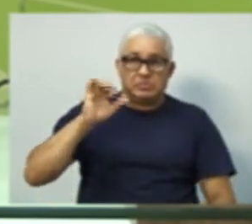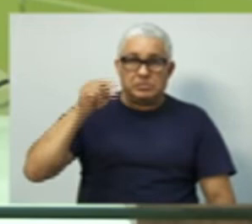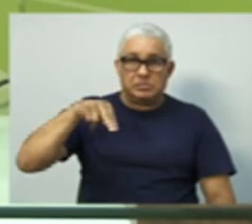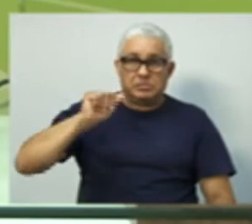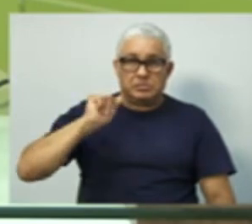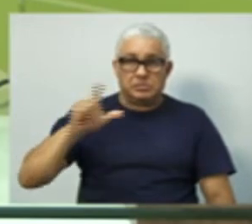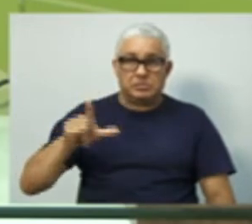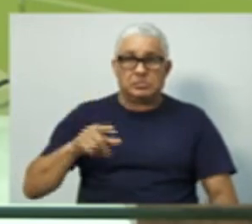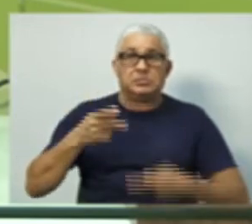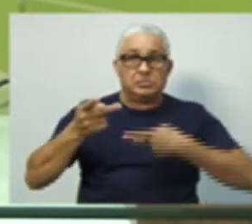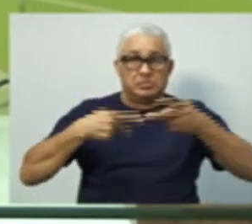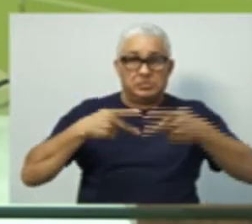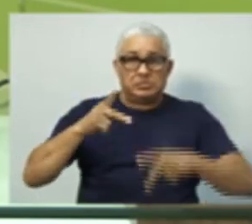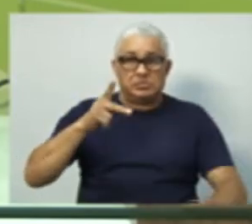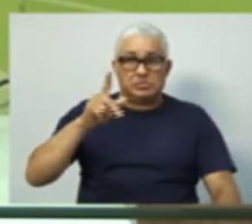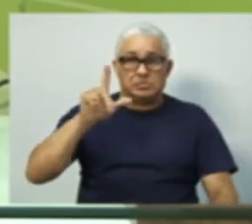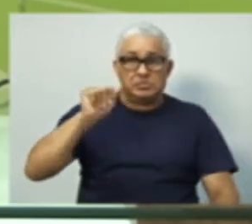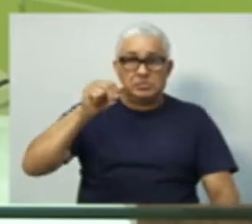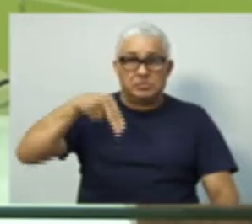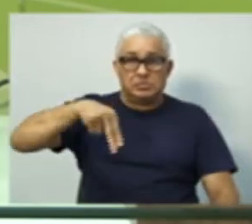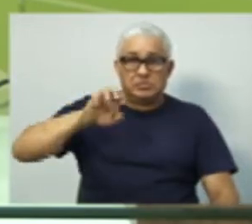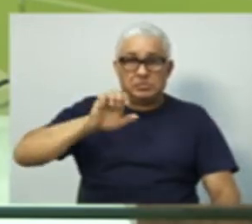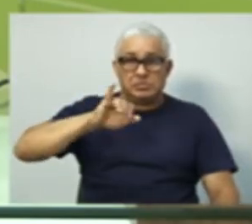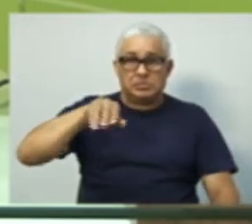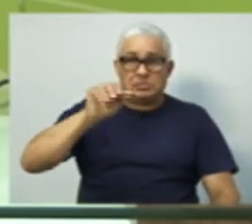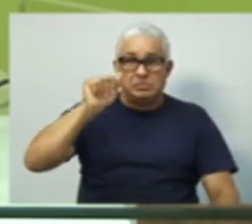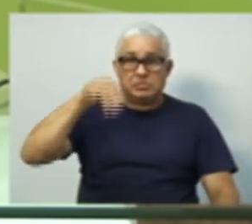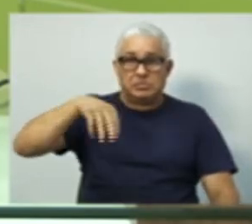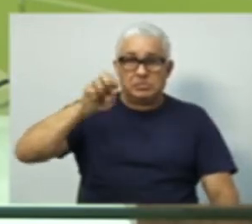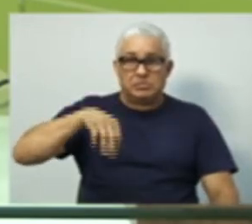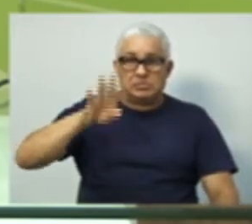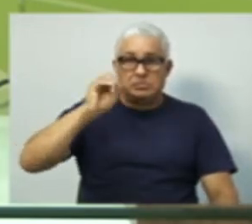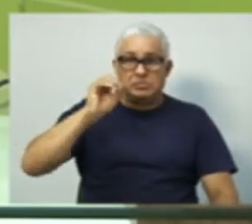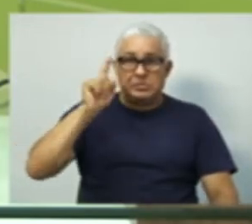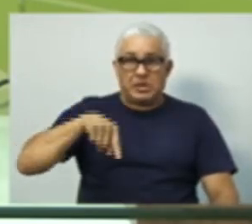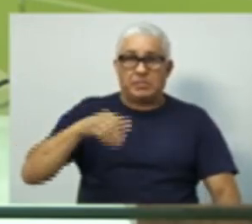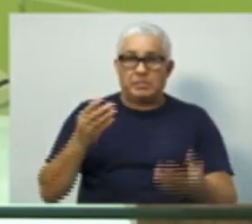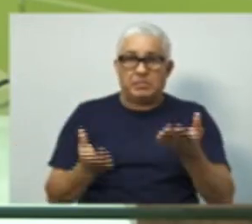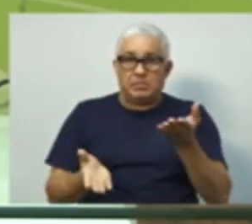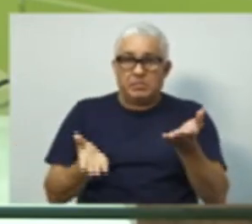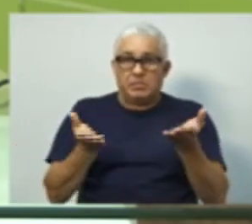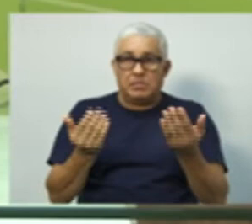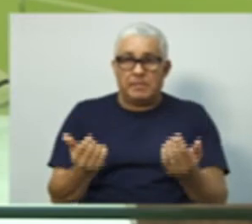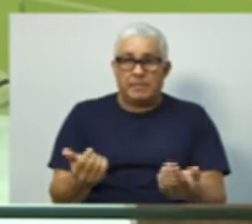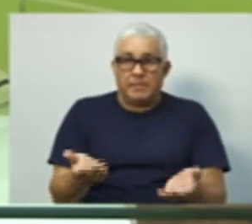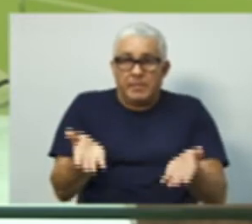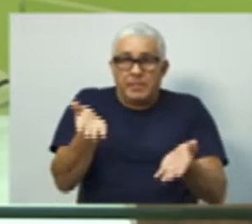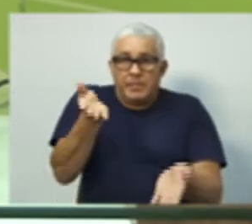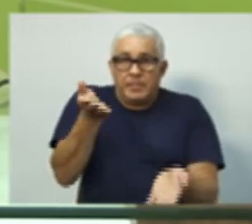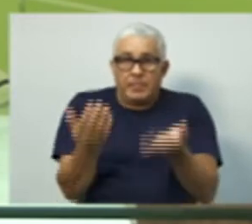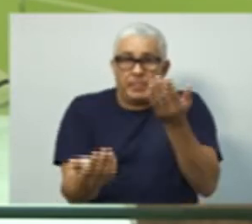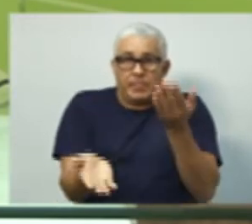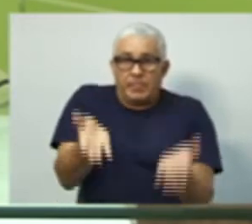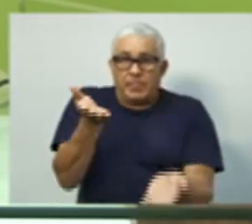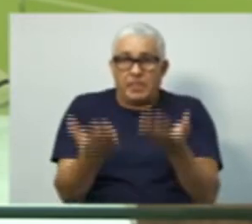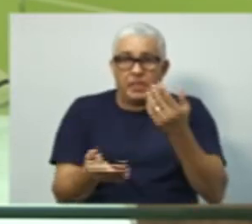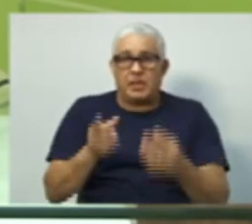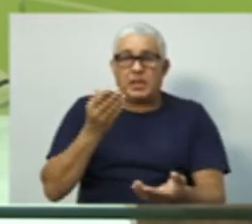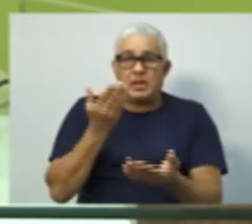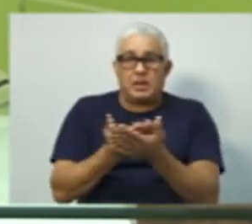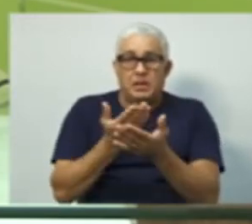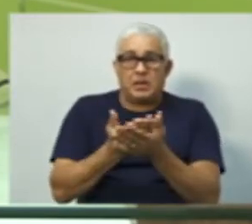do orçamento. Então, em festa está certo, na viagem também, nos estudos. Vai fazer um curso, qual o